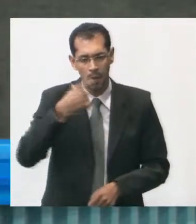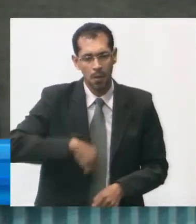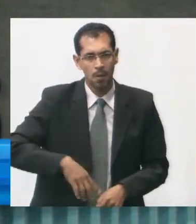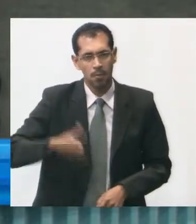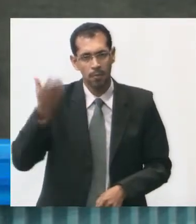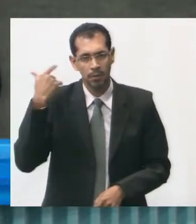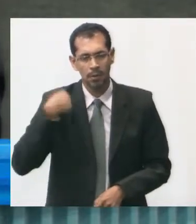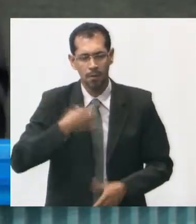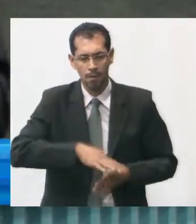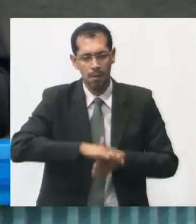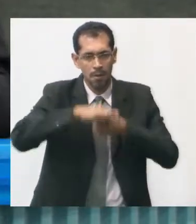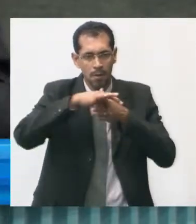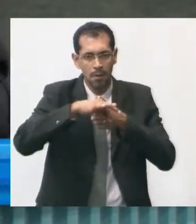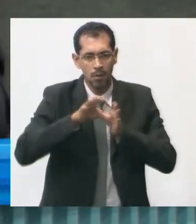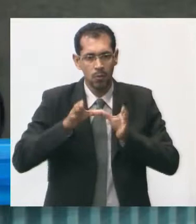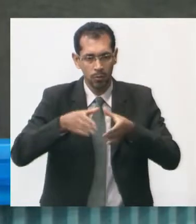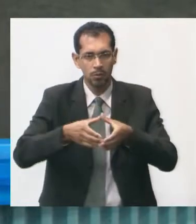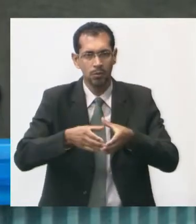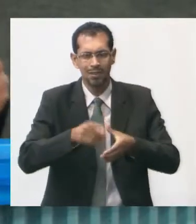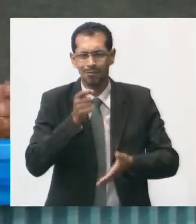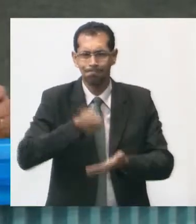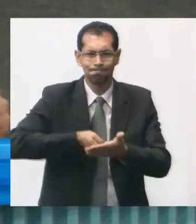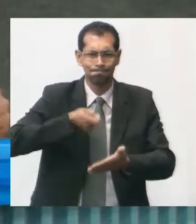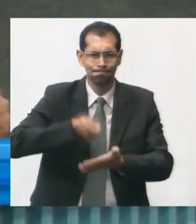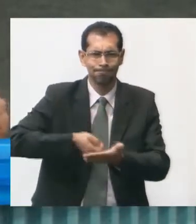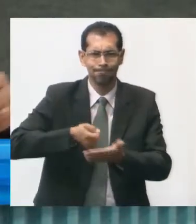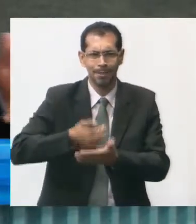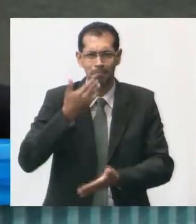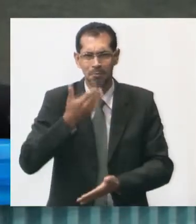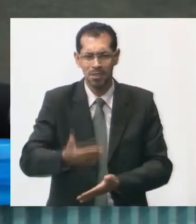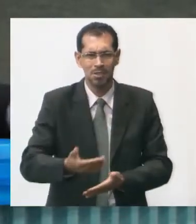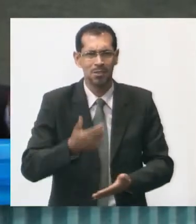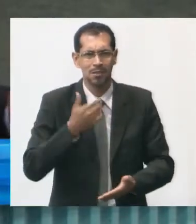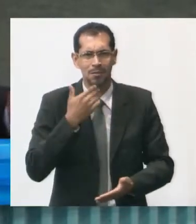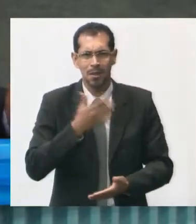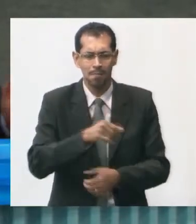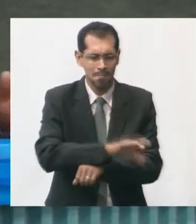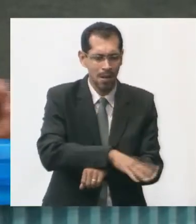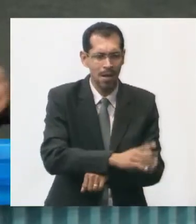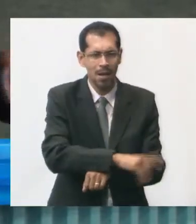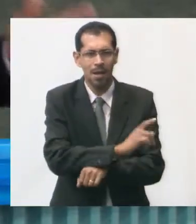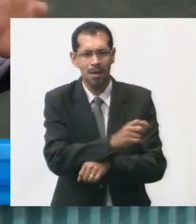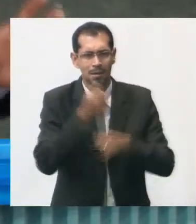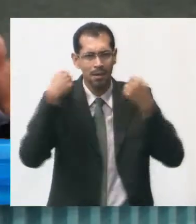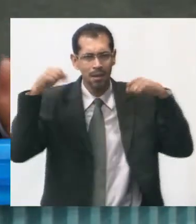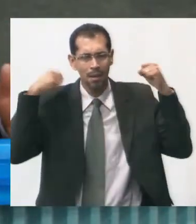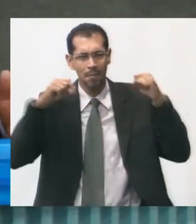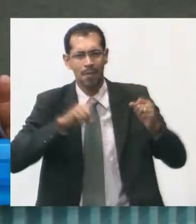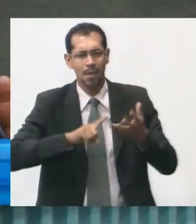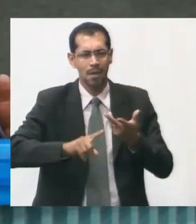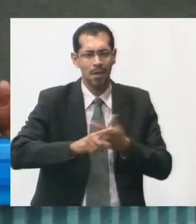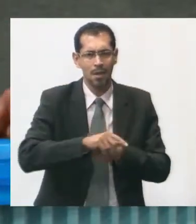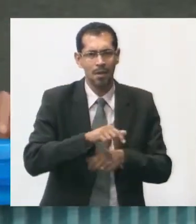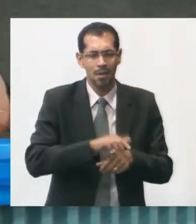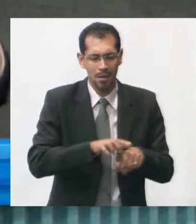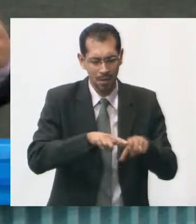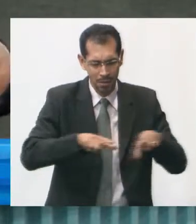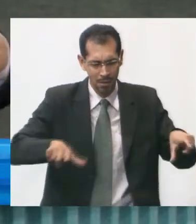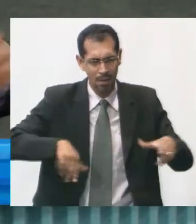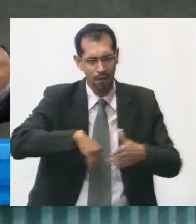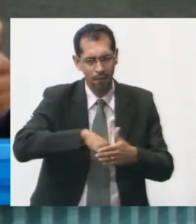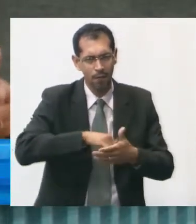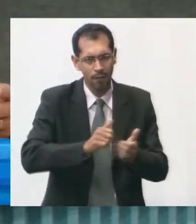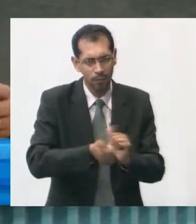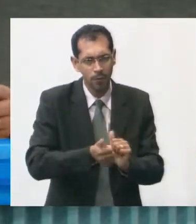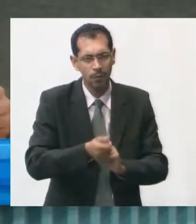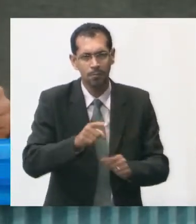com academia, com pista de skate, com quadra, com campos. Então a gente já vem